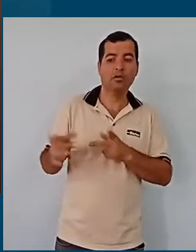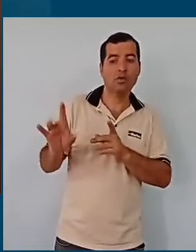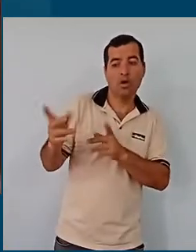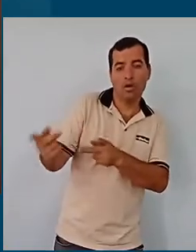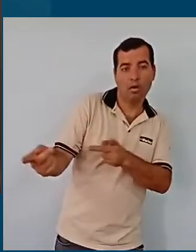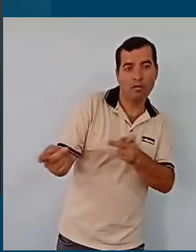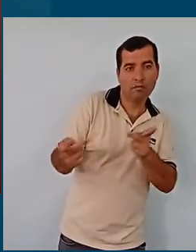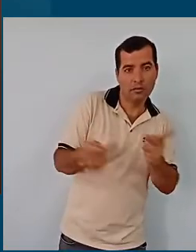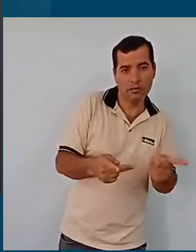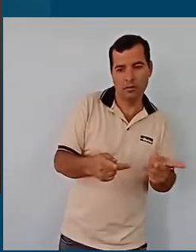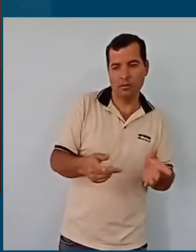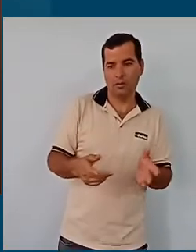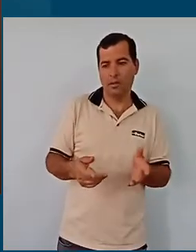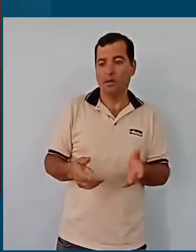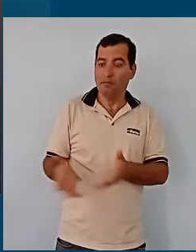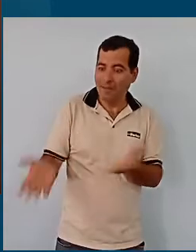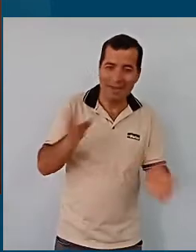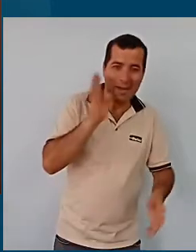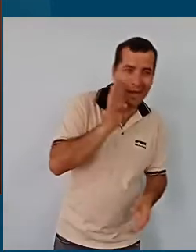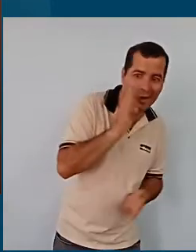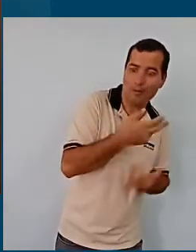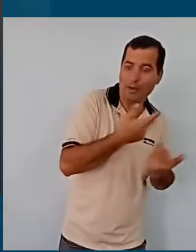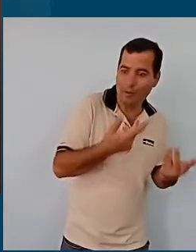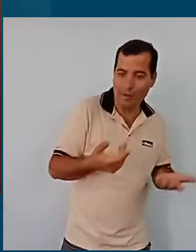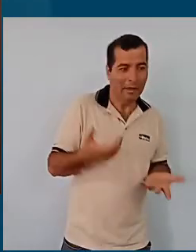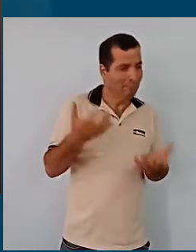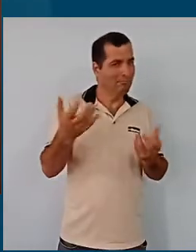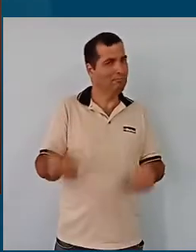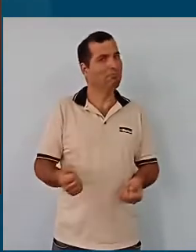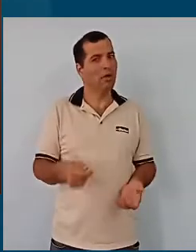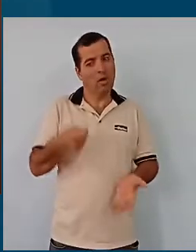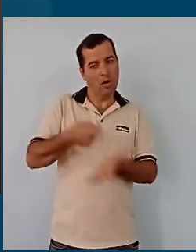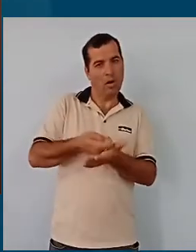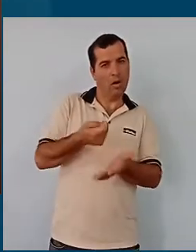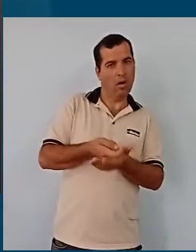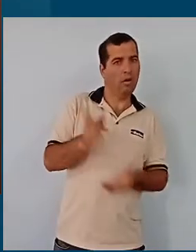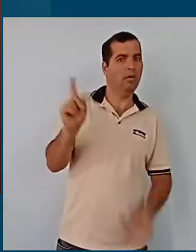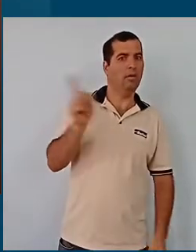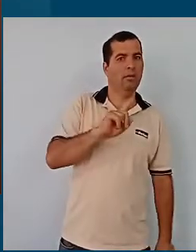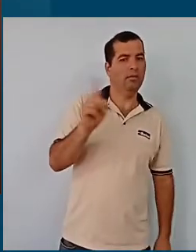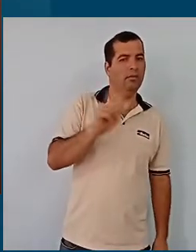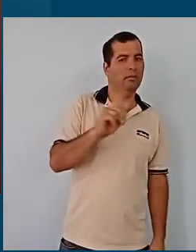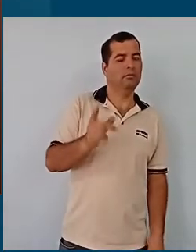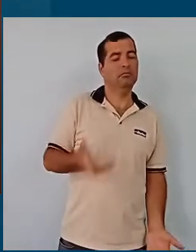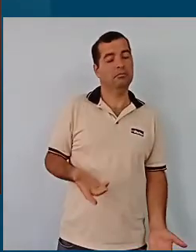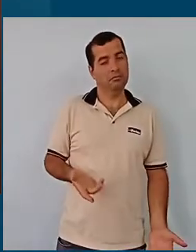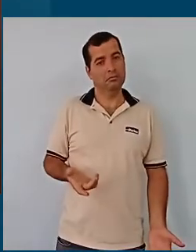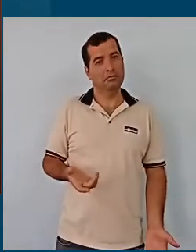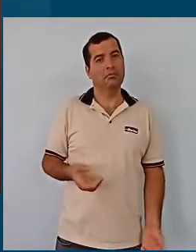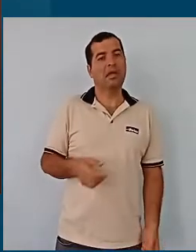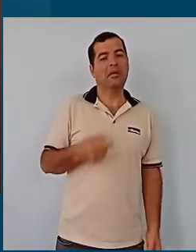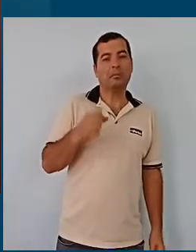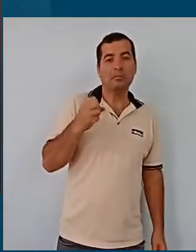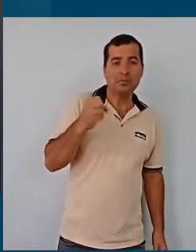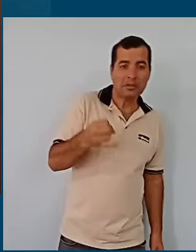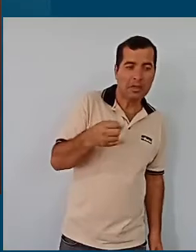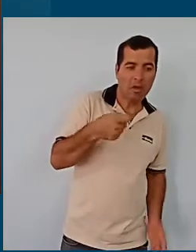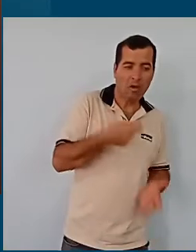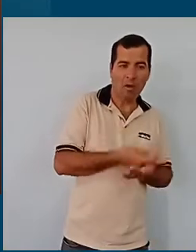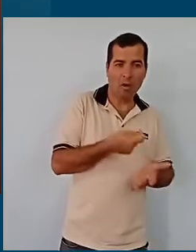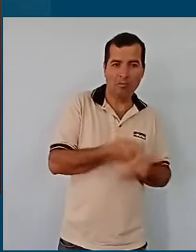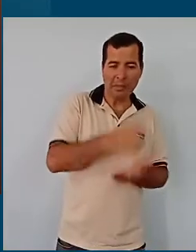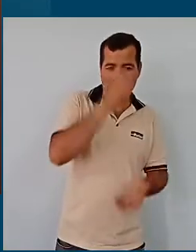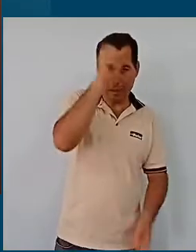convidadas, encantadas a participar, mas obrigadas não, porque hoje a gente sabe que ninguém aprende quando